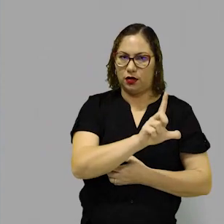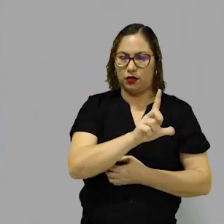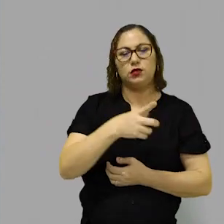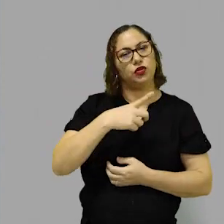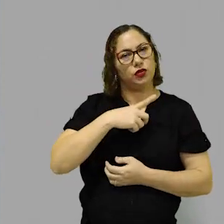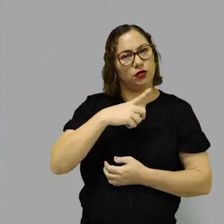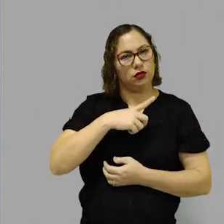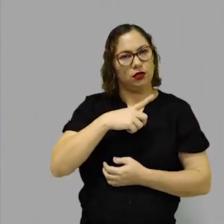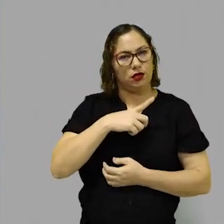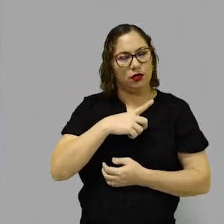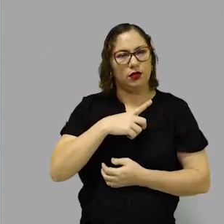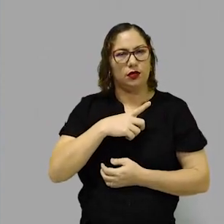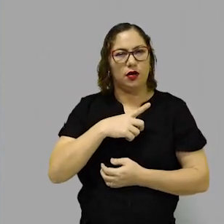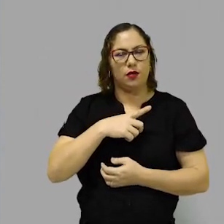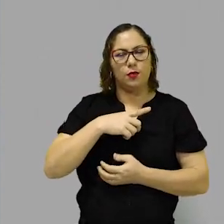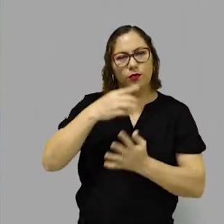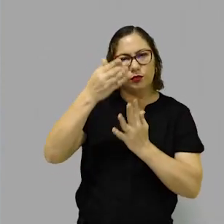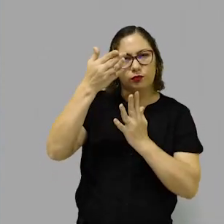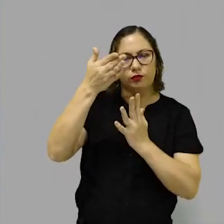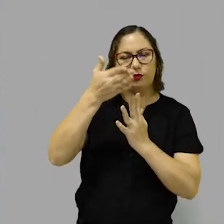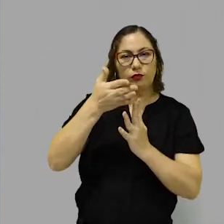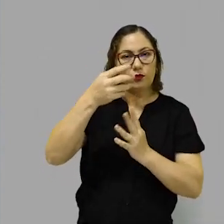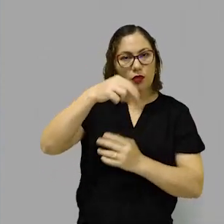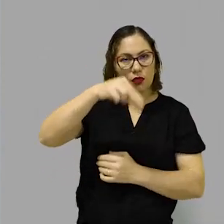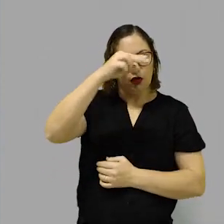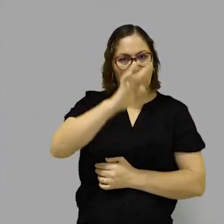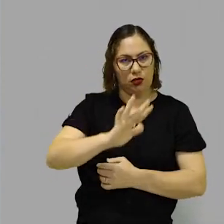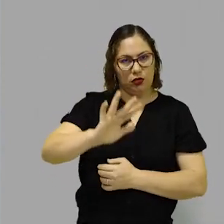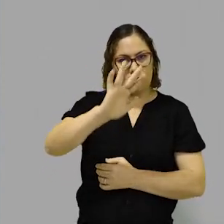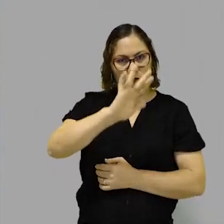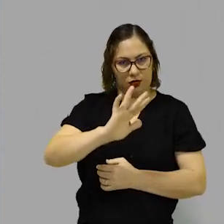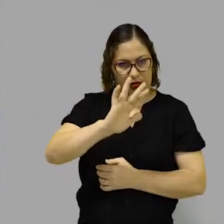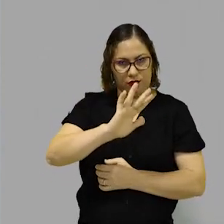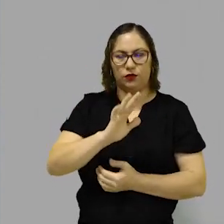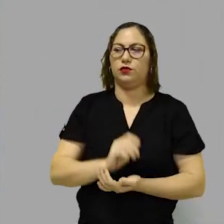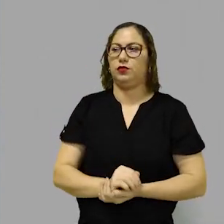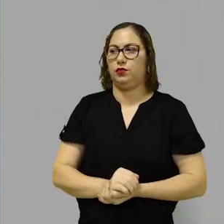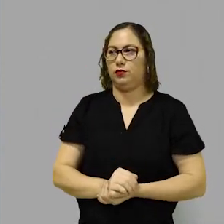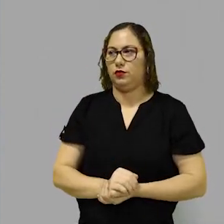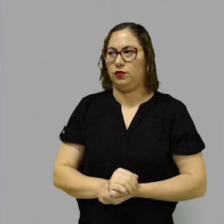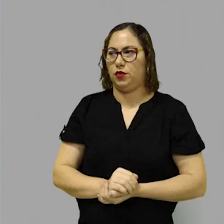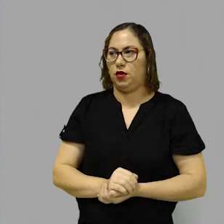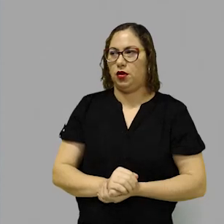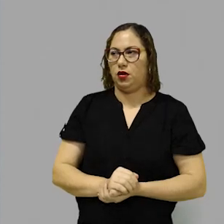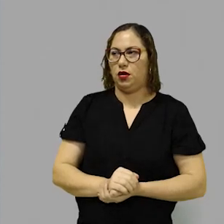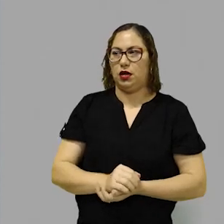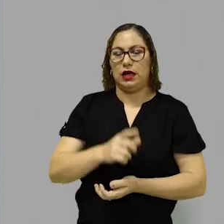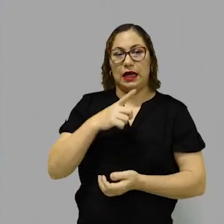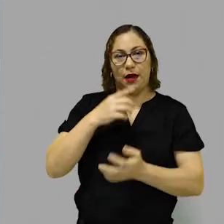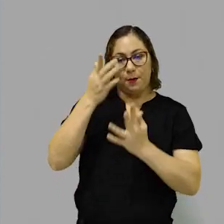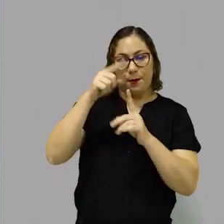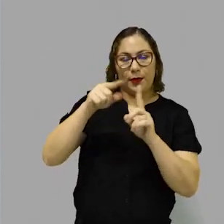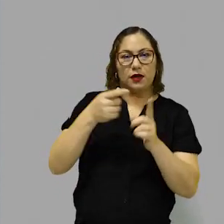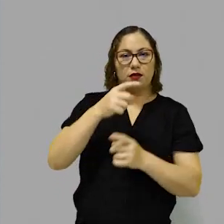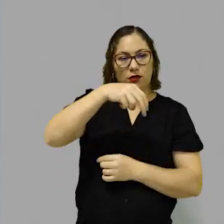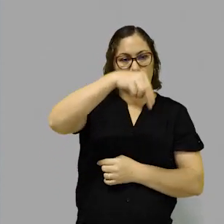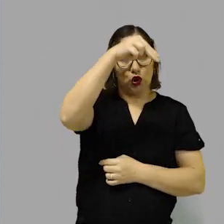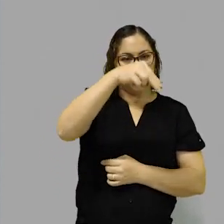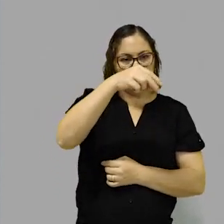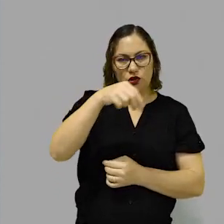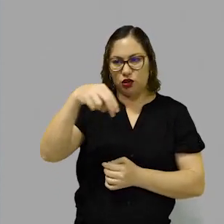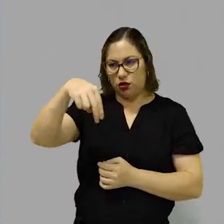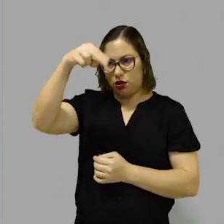nós temos o ponto colateral nordeste. Porém, entre o norte e o nordeste, nós temos